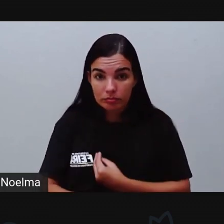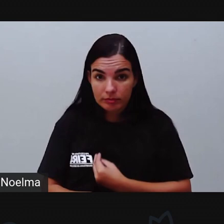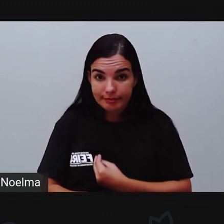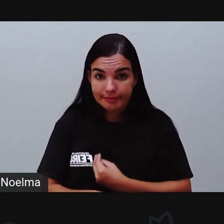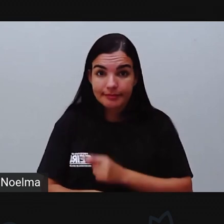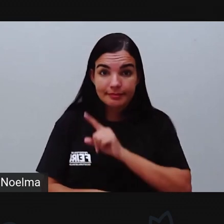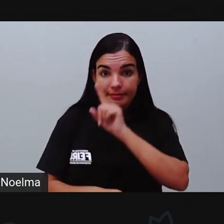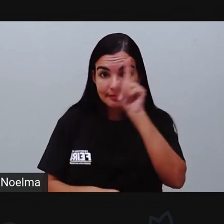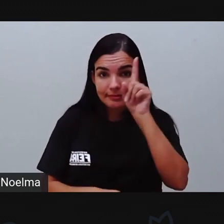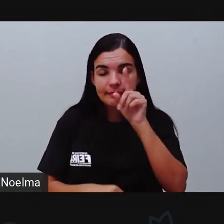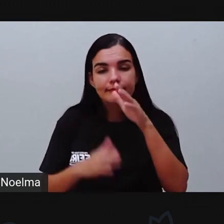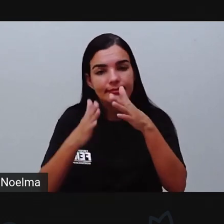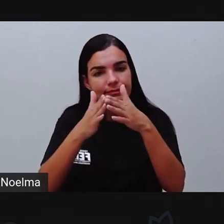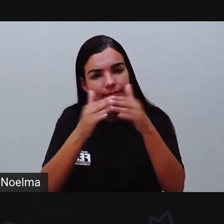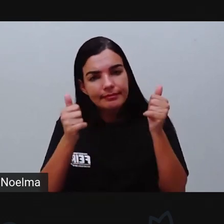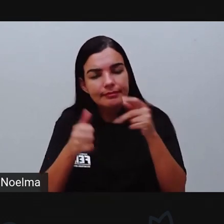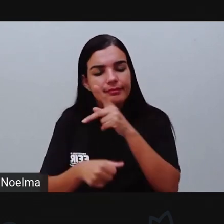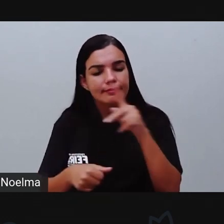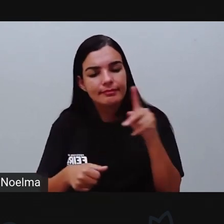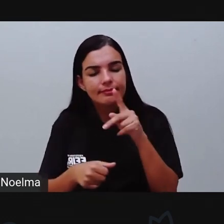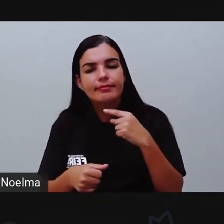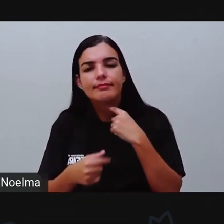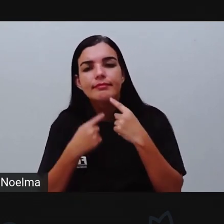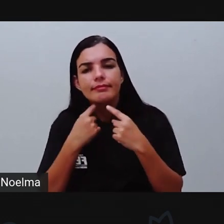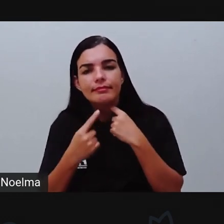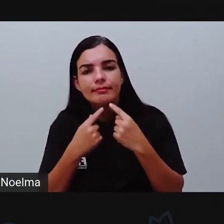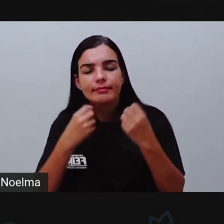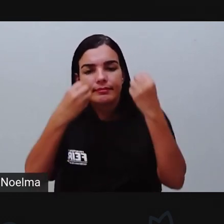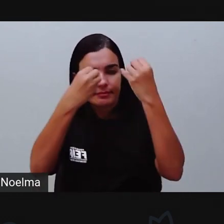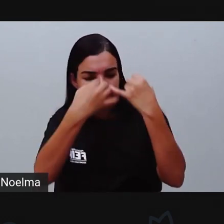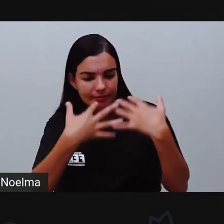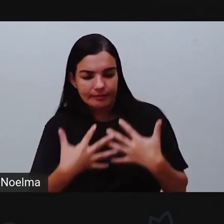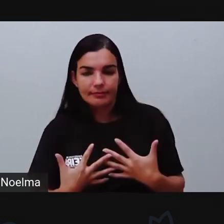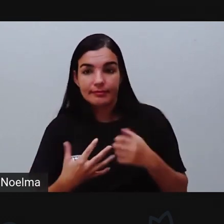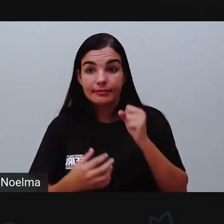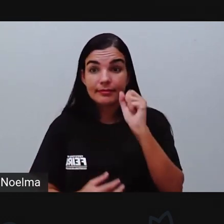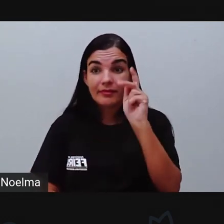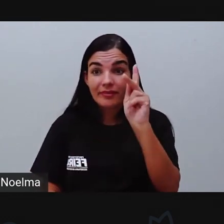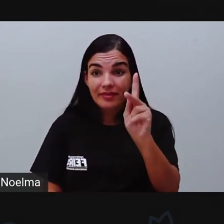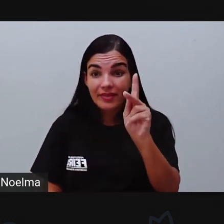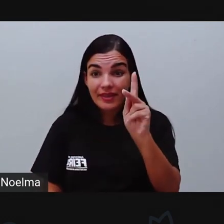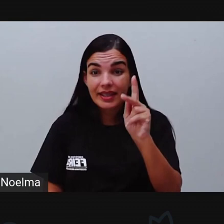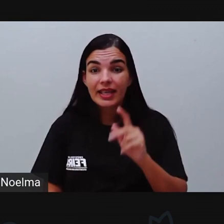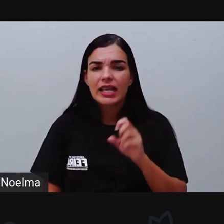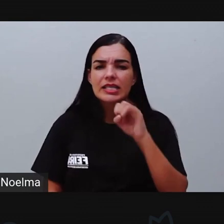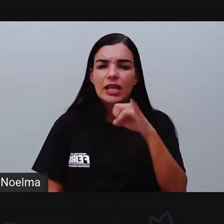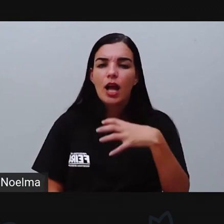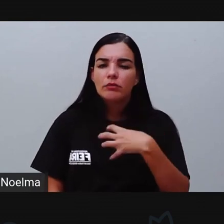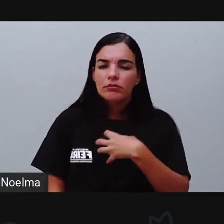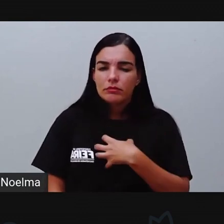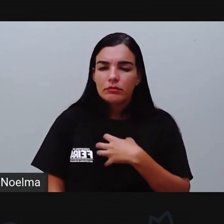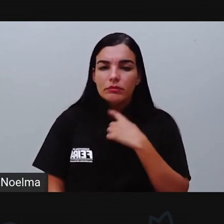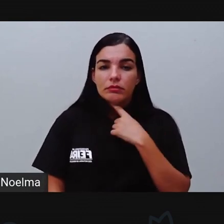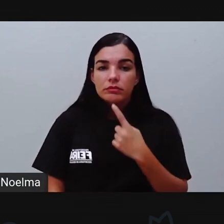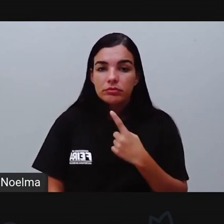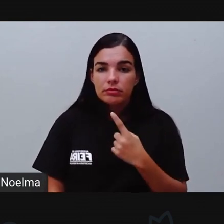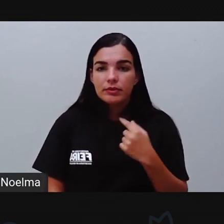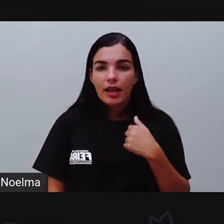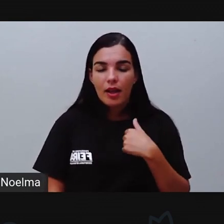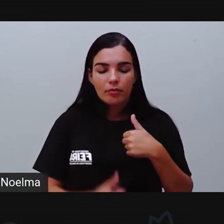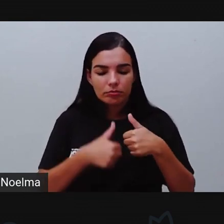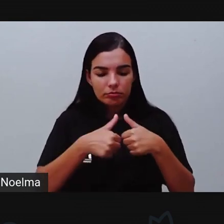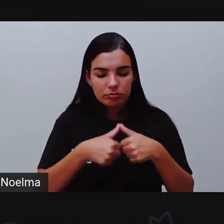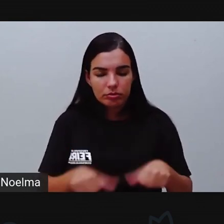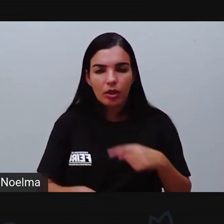aí vocês vão tirar essas dúvidas com o seu professor, certo? Sentiu dificuldade? Estou com